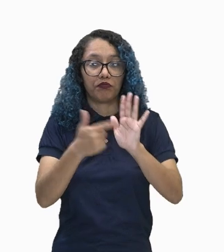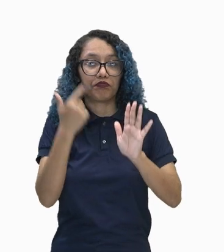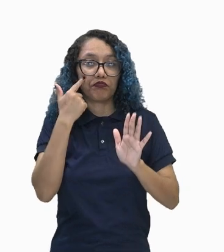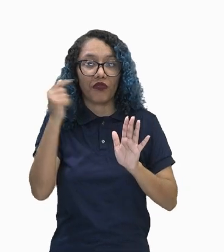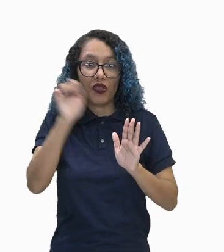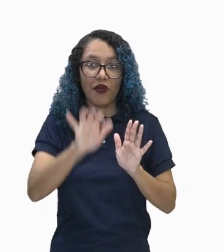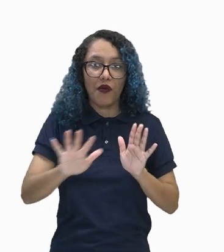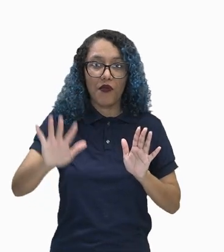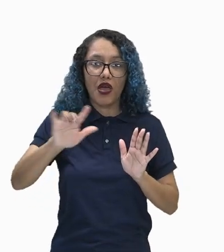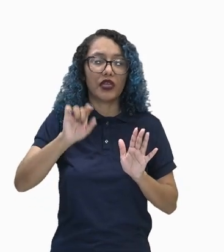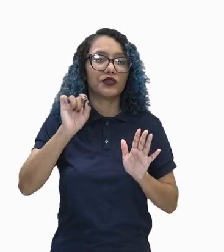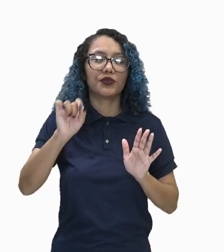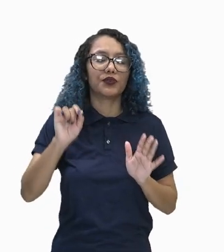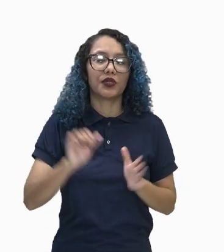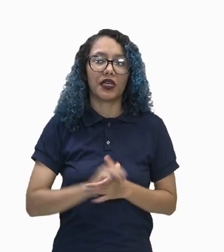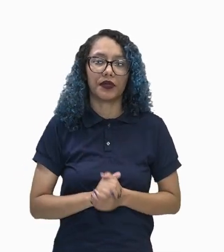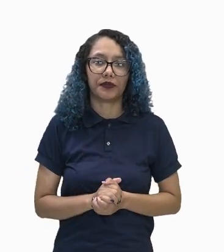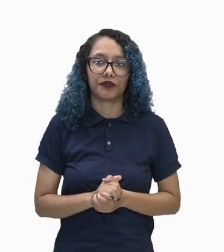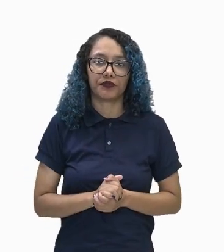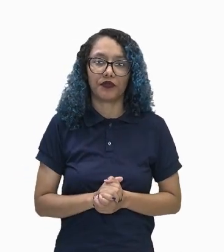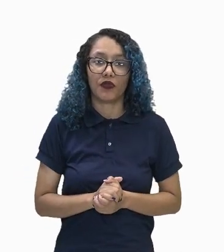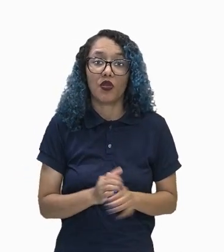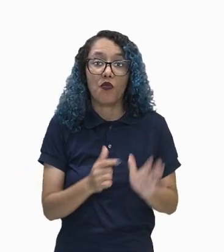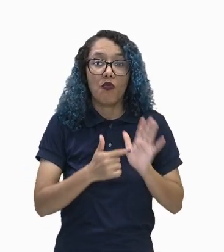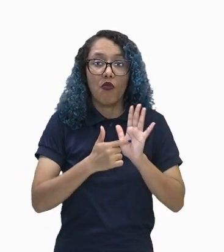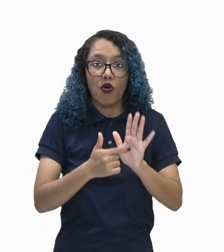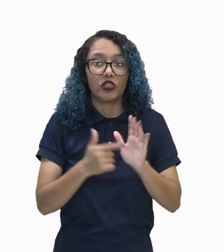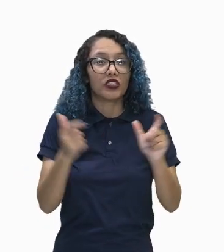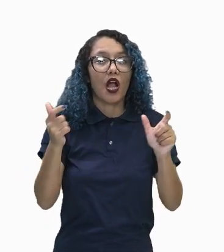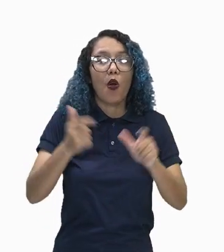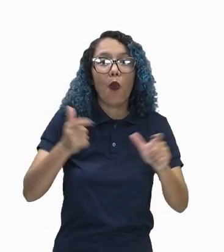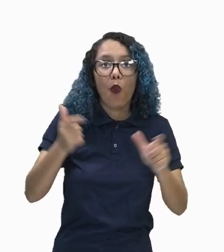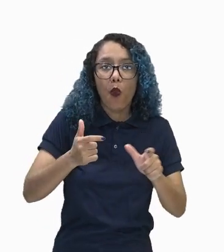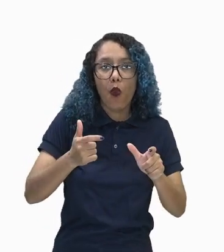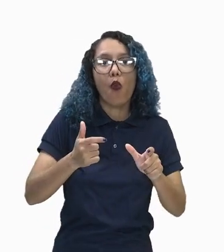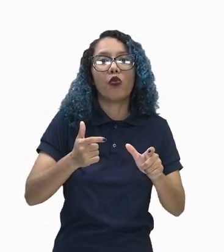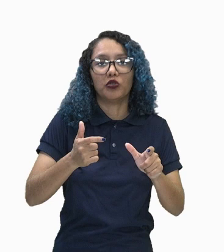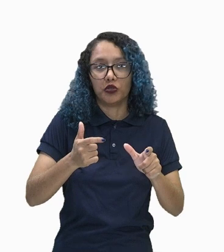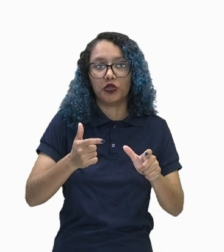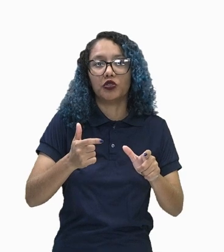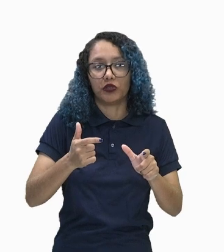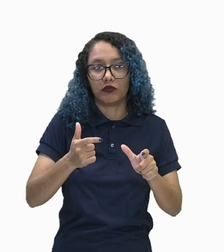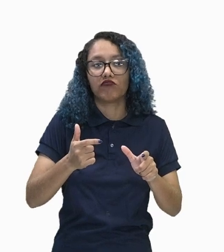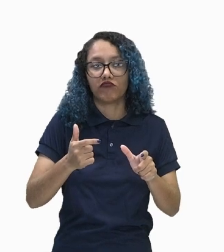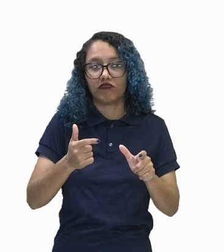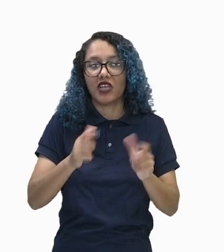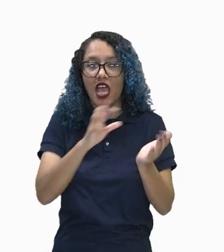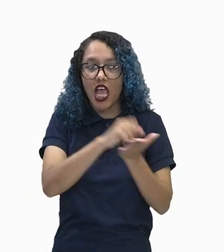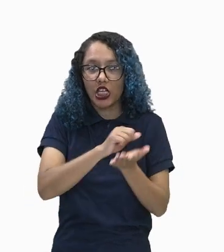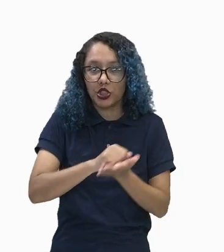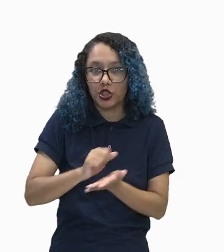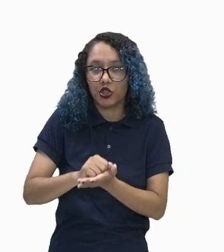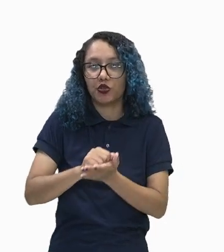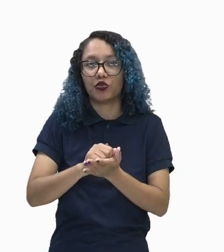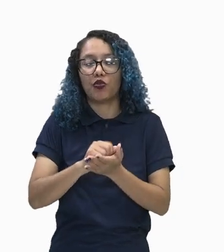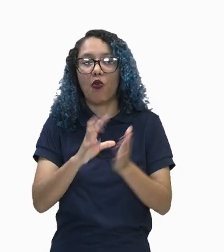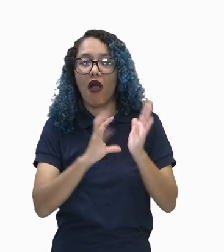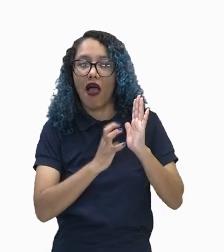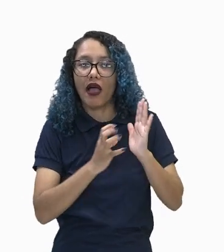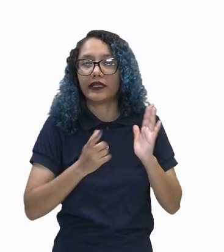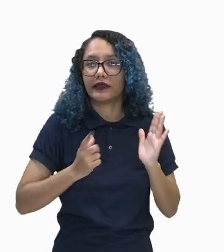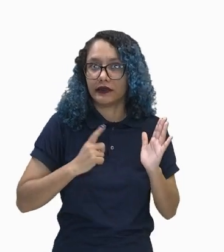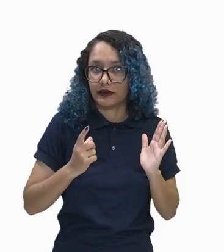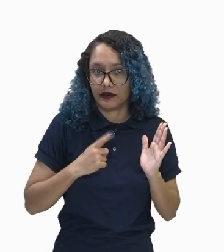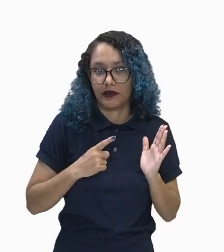nós temos a distribuição dos casos, certo? E aqui está pontuado